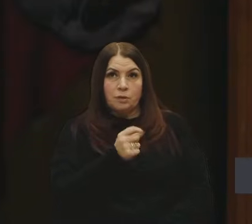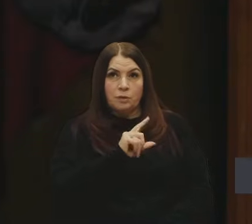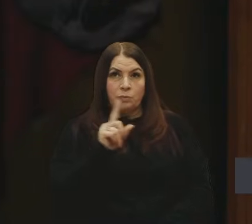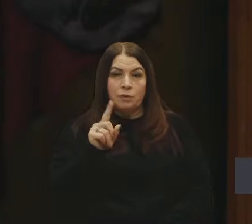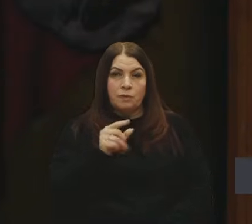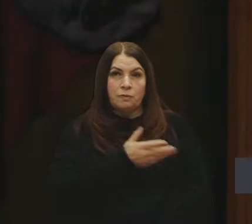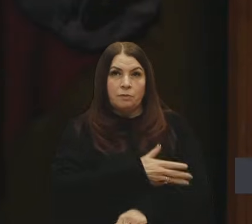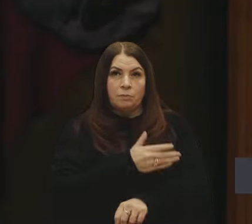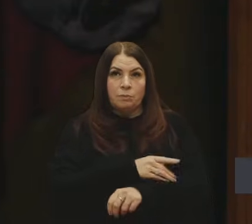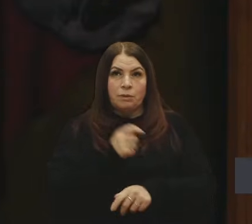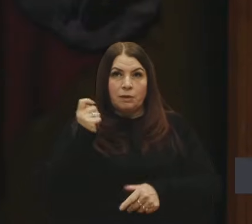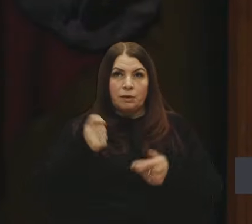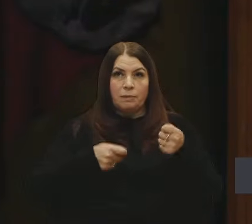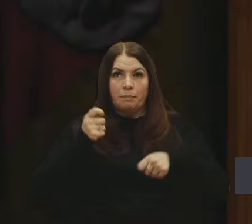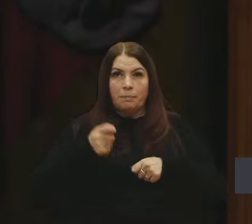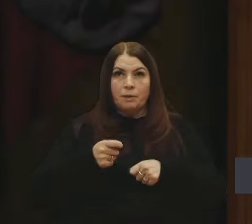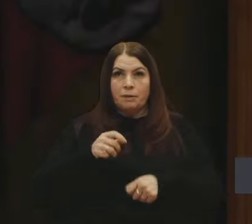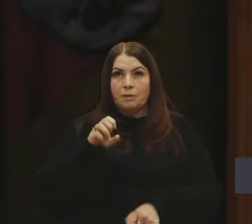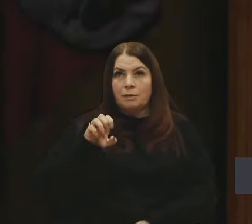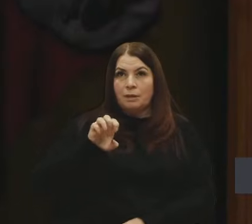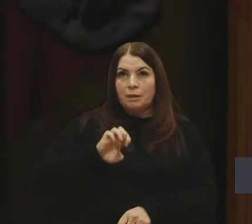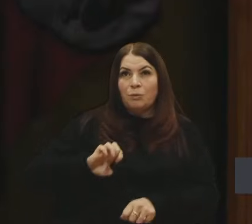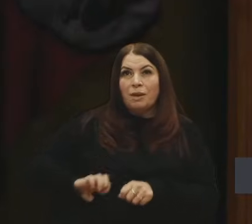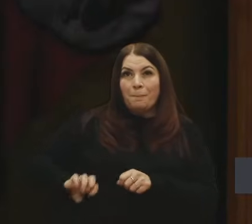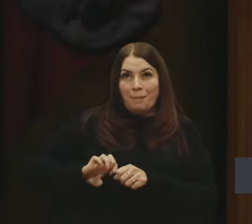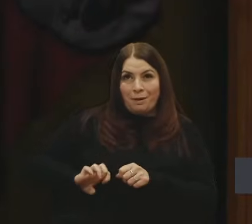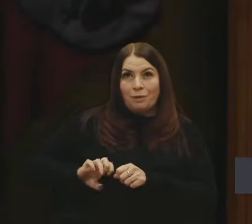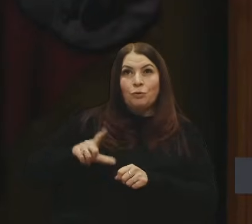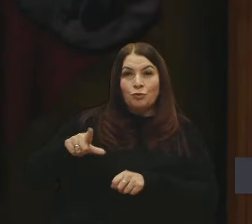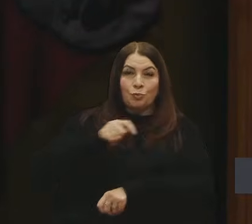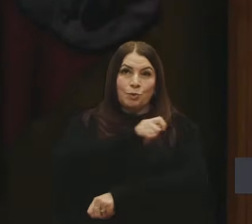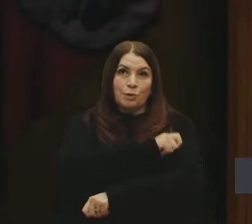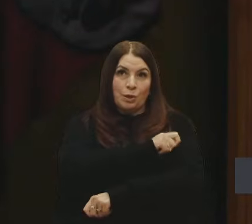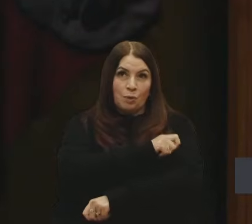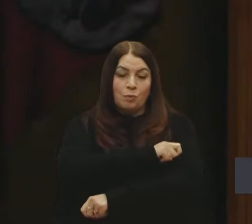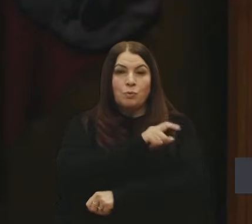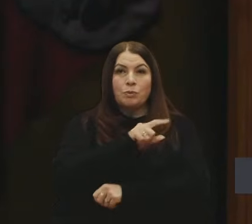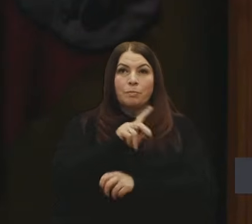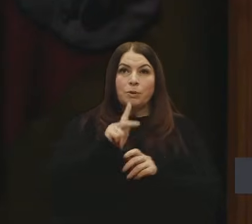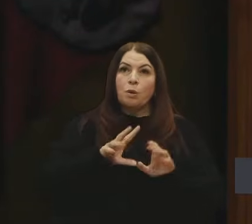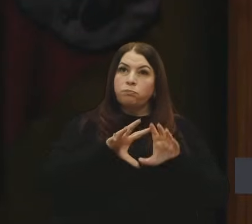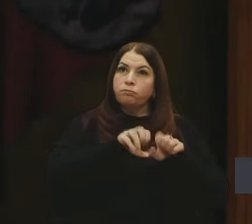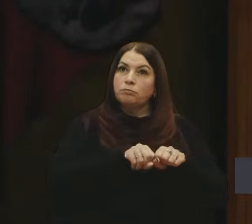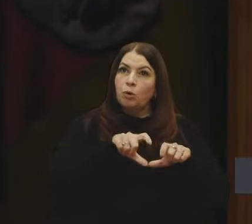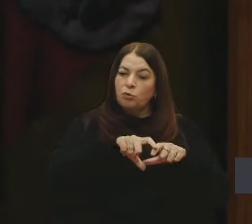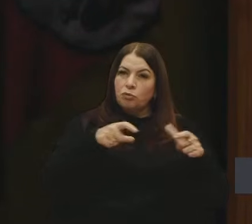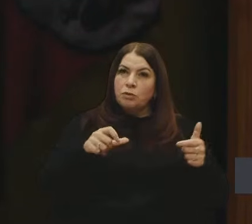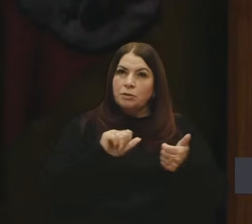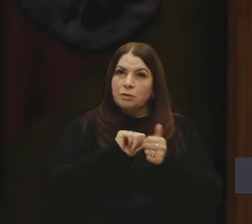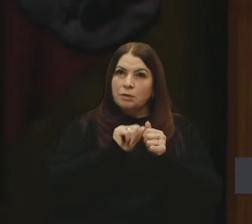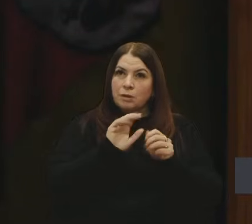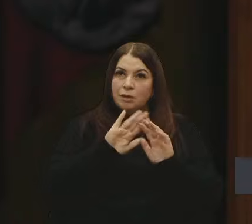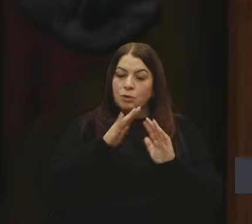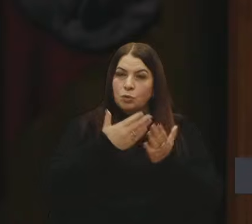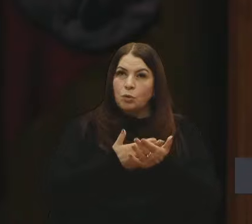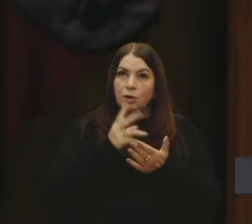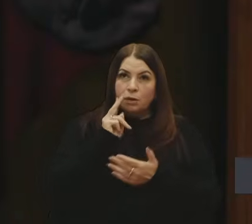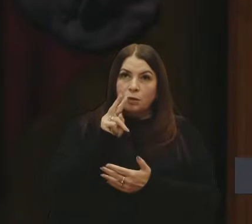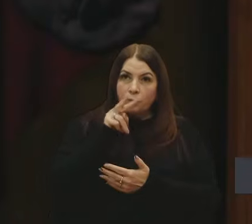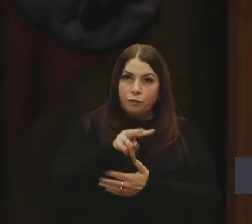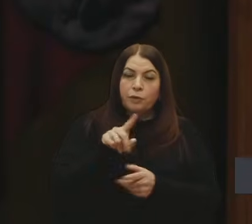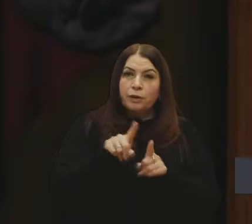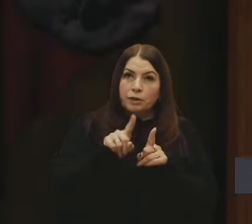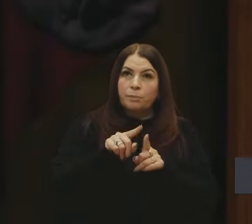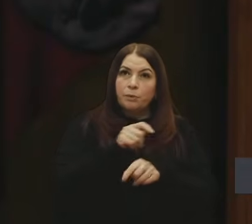ensaiando com a banda da escola, o Emílio Meyer, e tinham pessoas ocupando o ginásio da escola. Eu lembro que eu vi